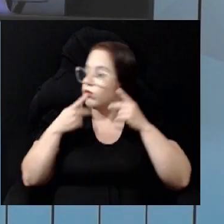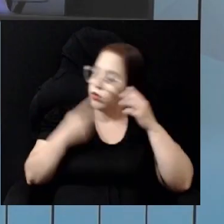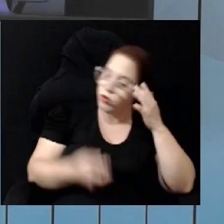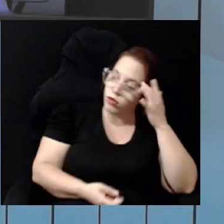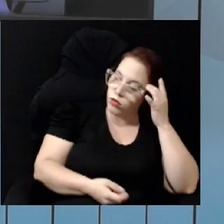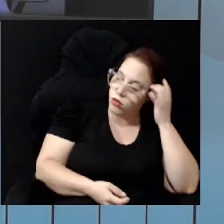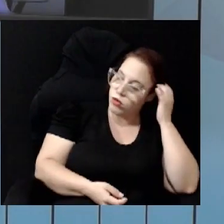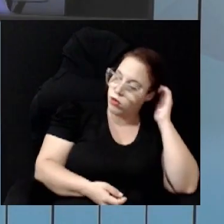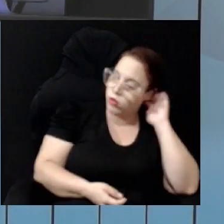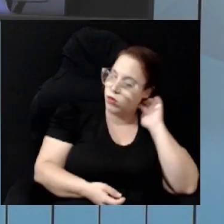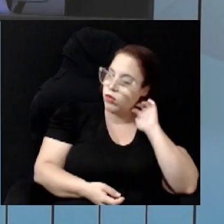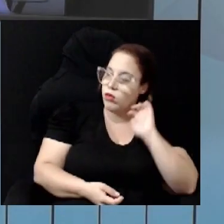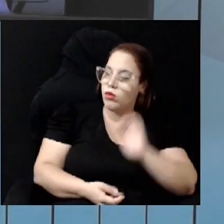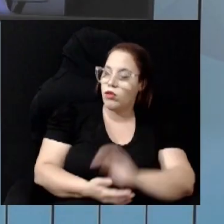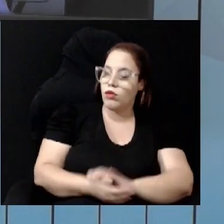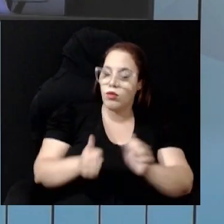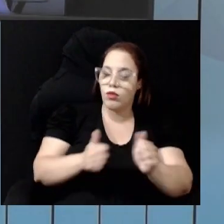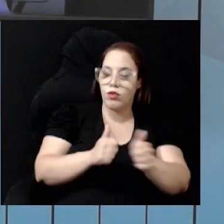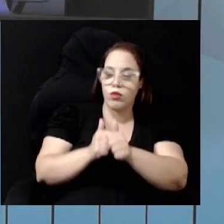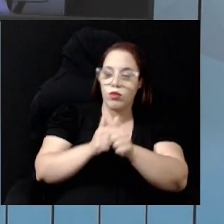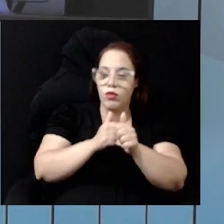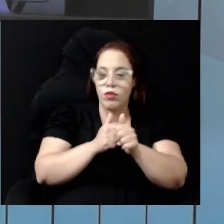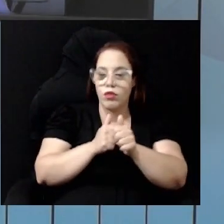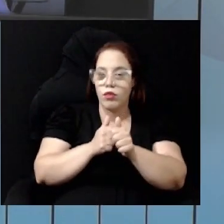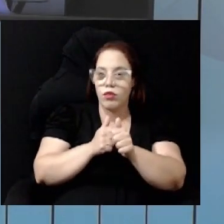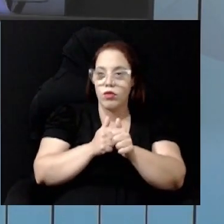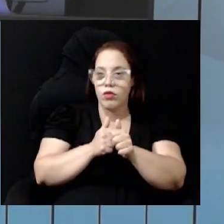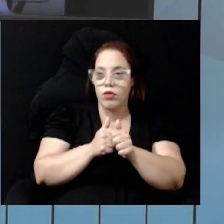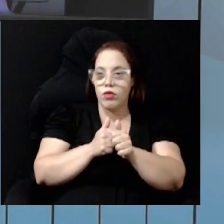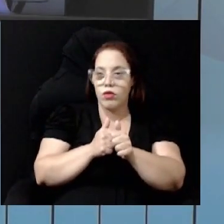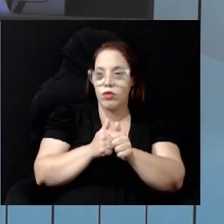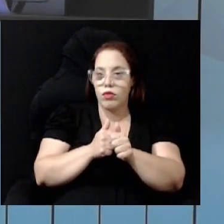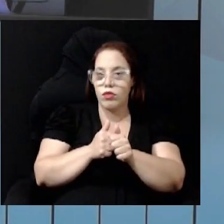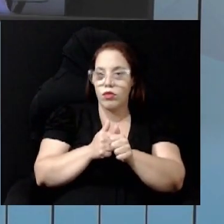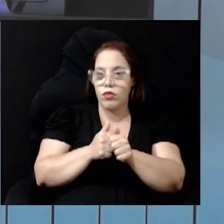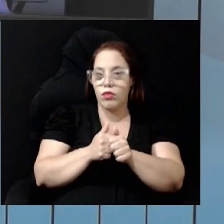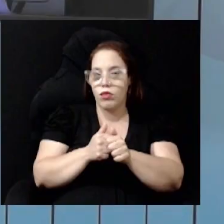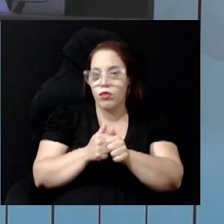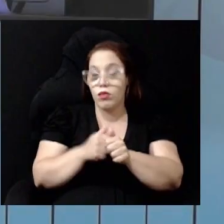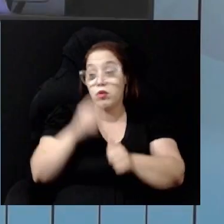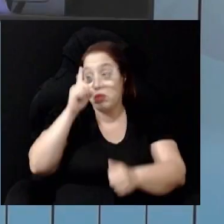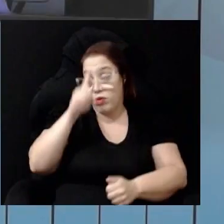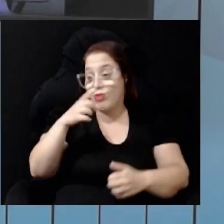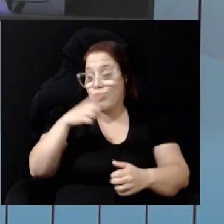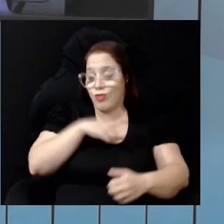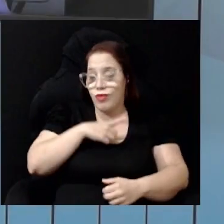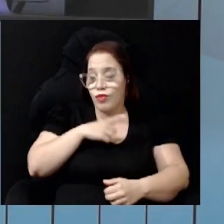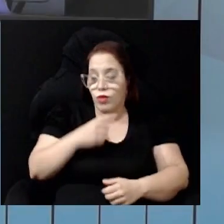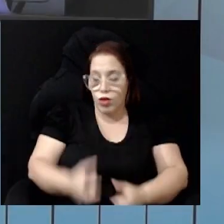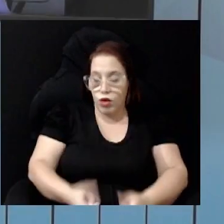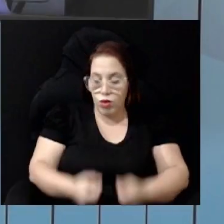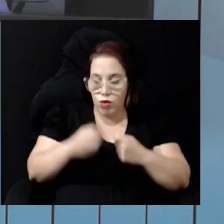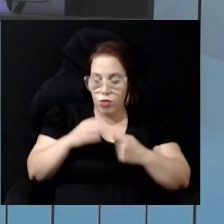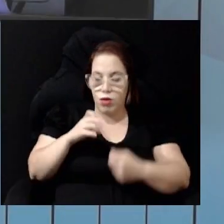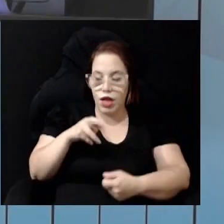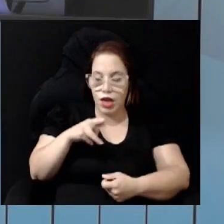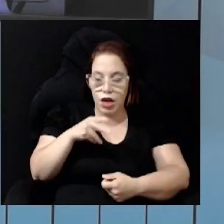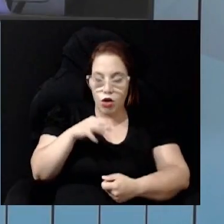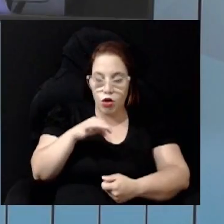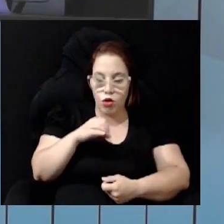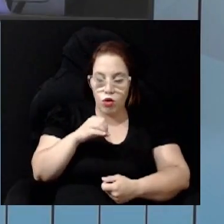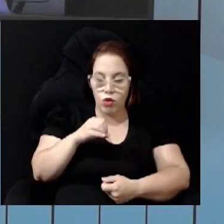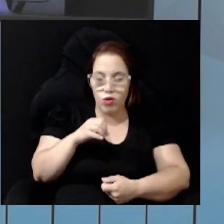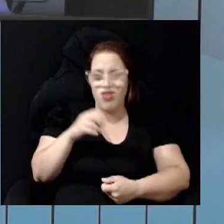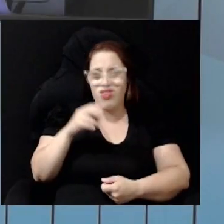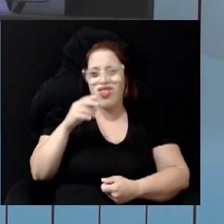sobre esse acompanhamento, né, porque muitas pessoas têm aí o diagnóstico, né, de um tumor benigno, mas fica com